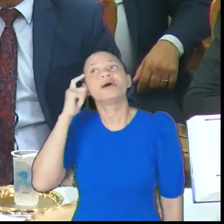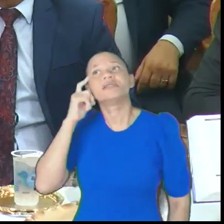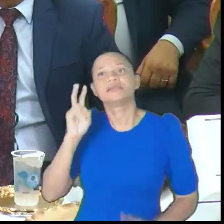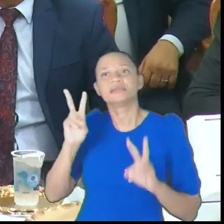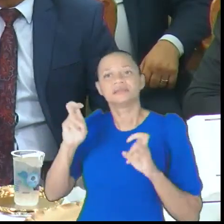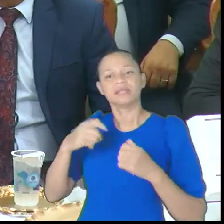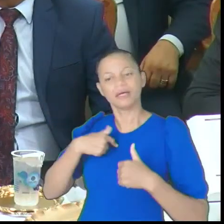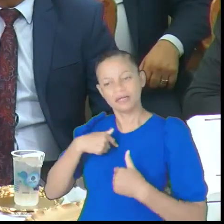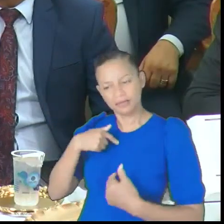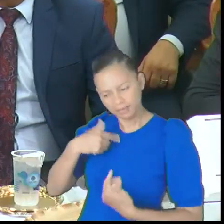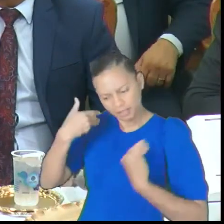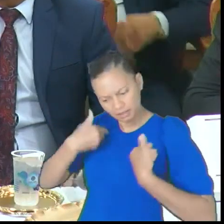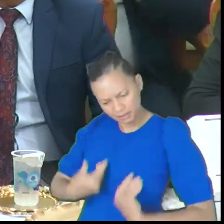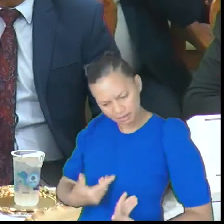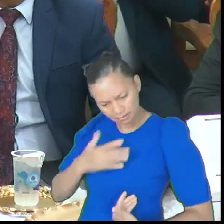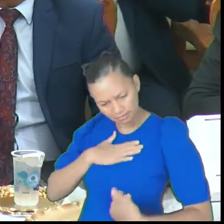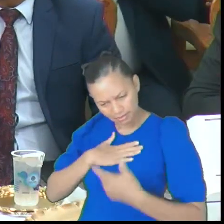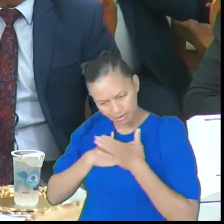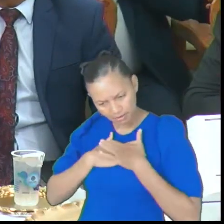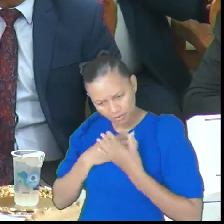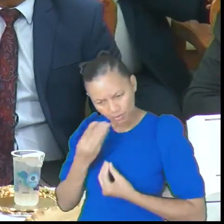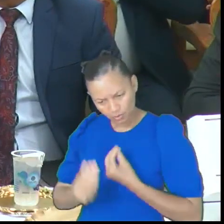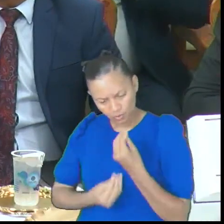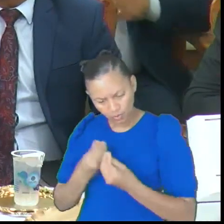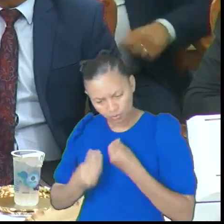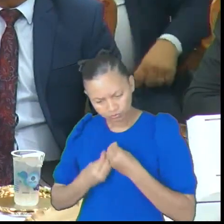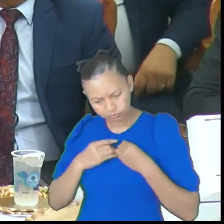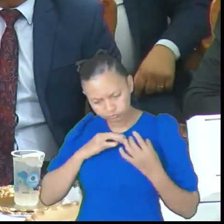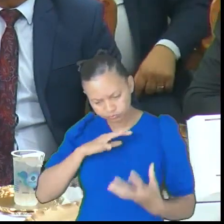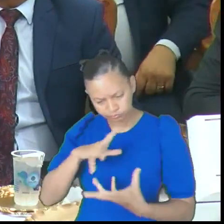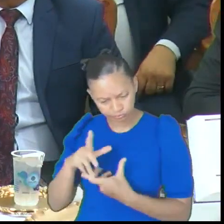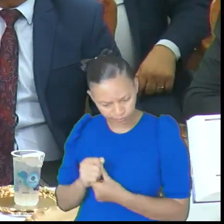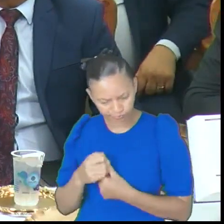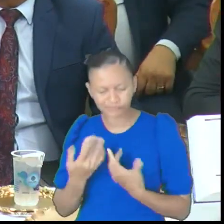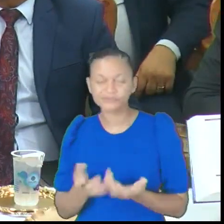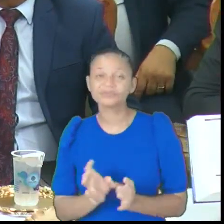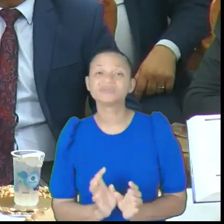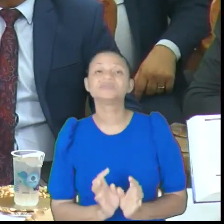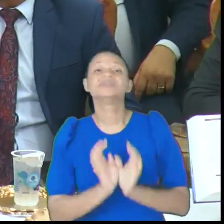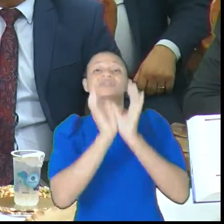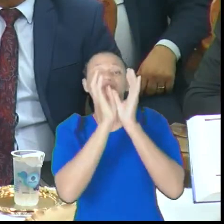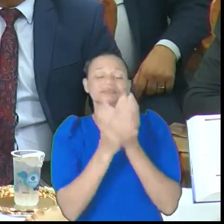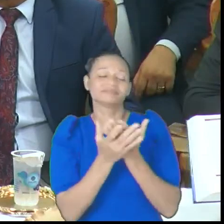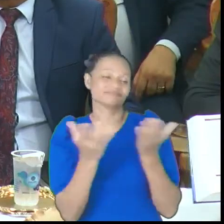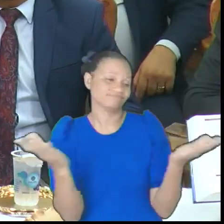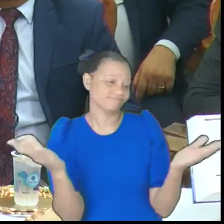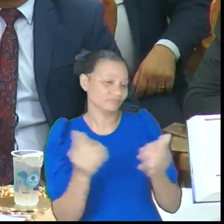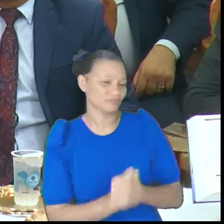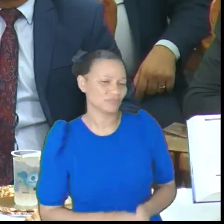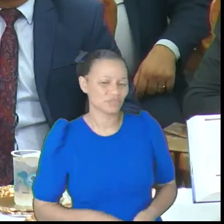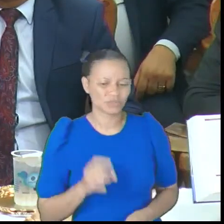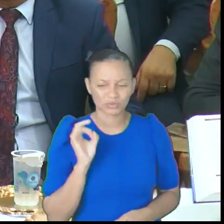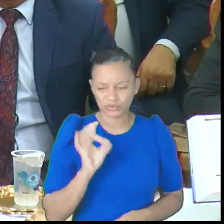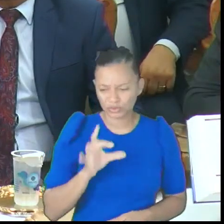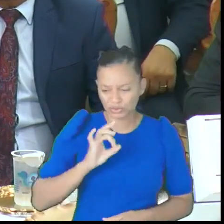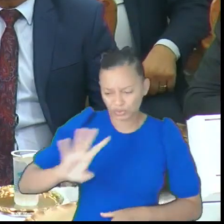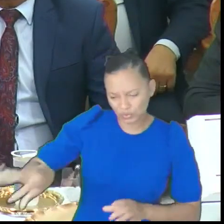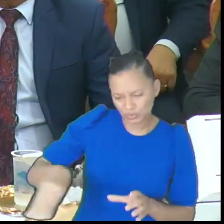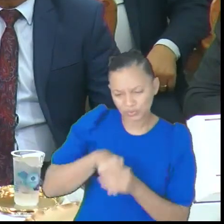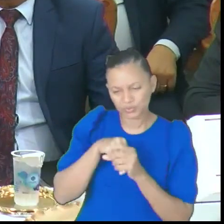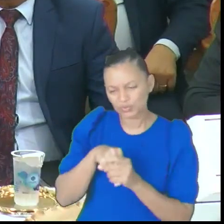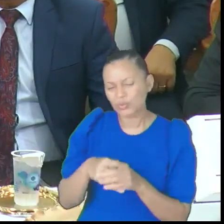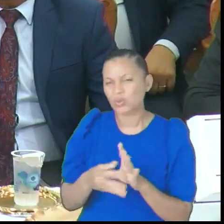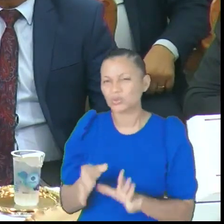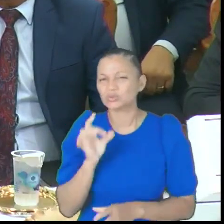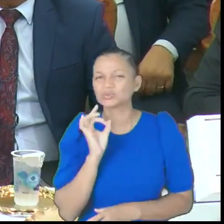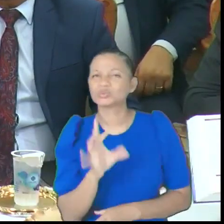mim e pensar sobre como está o meu mundo interno. Santa Ceia é sobre isso. Não só ao redor,